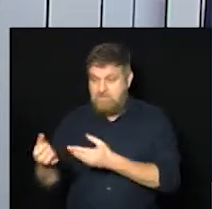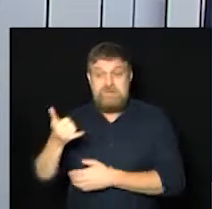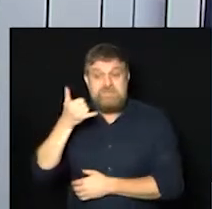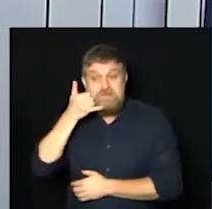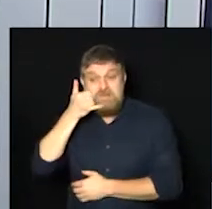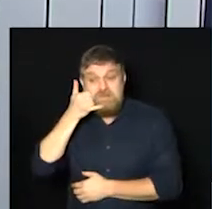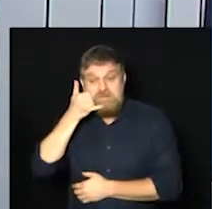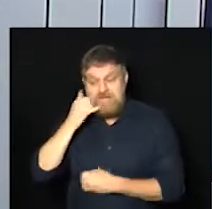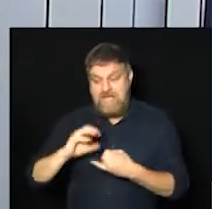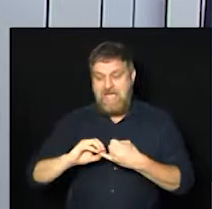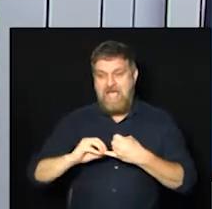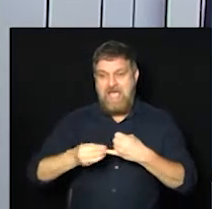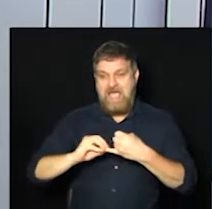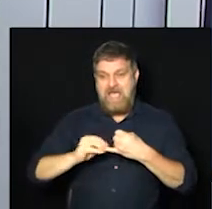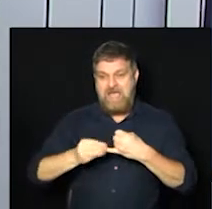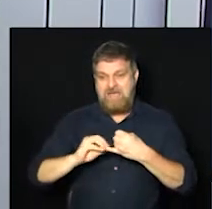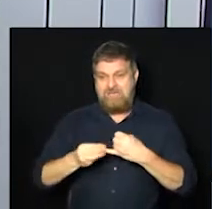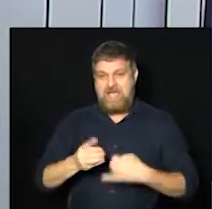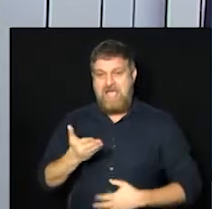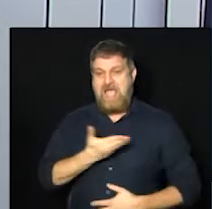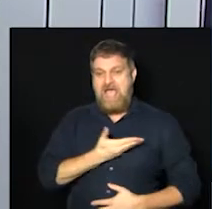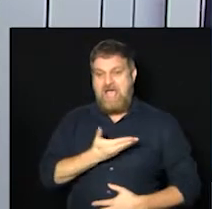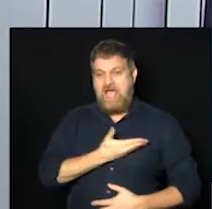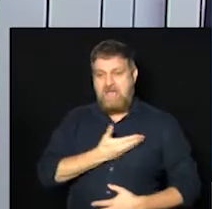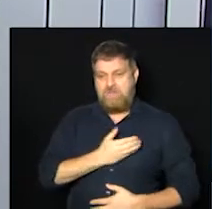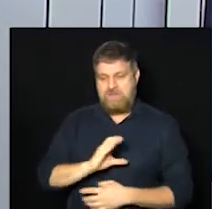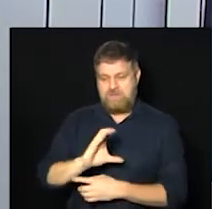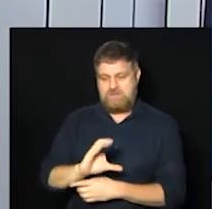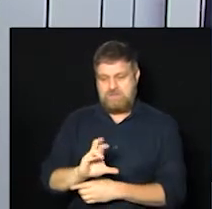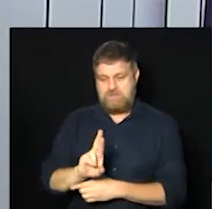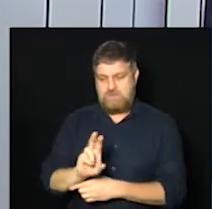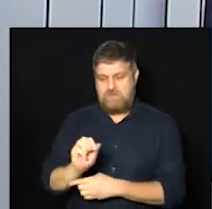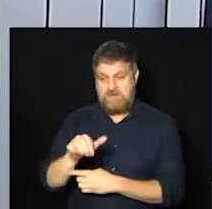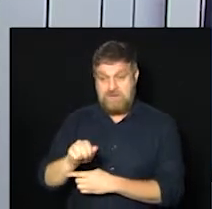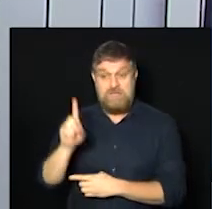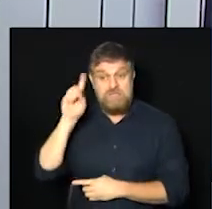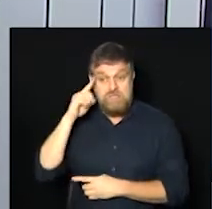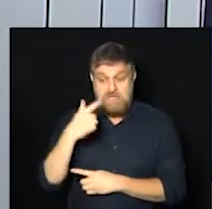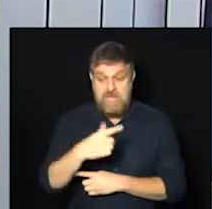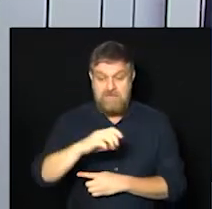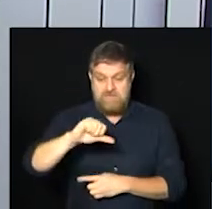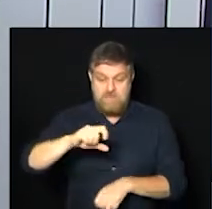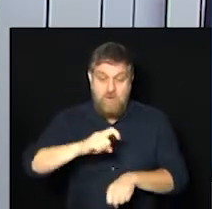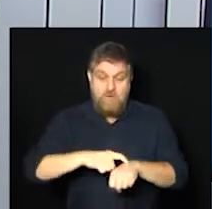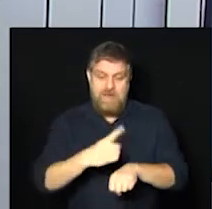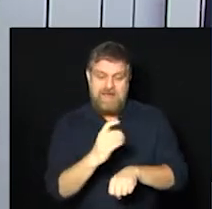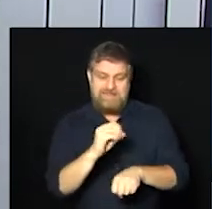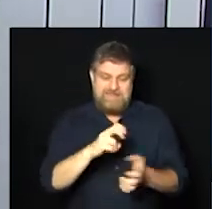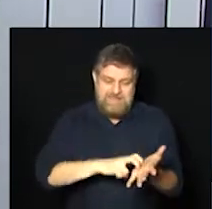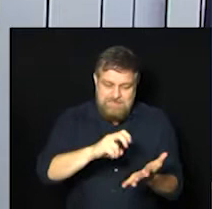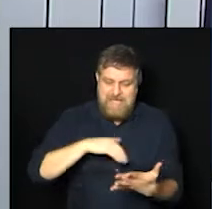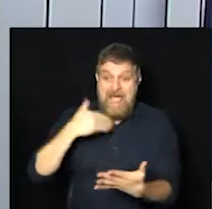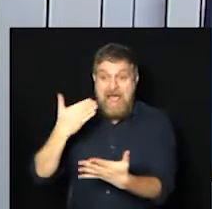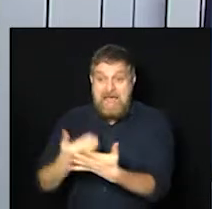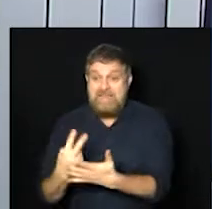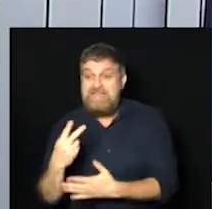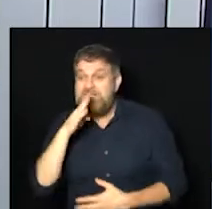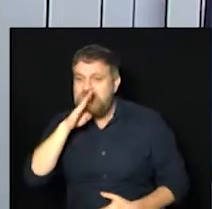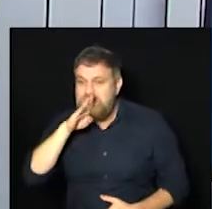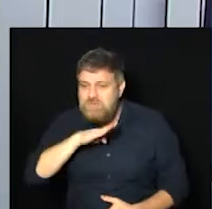999-523103, feijoada. Amigos do CRAMI, dia 29, das 10 horas da manhã às 2 horas da